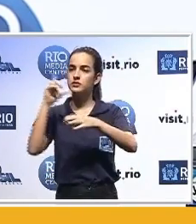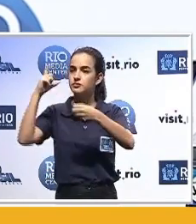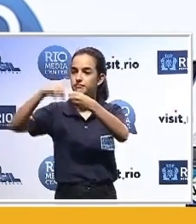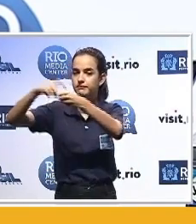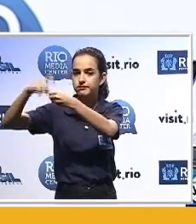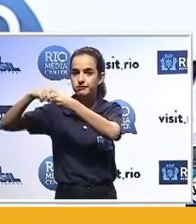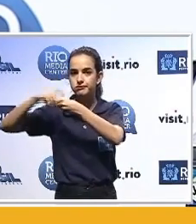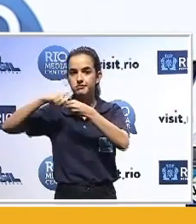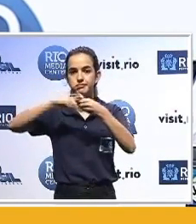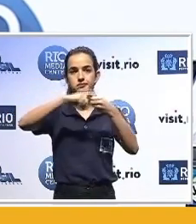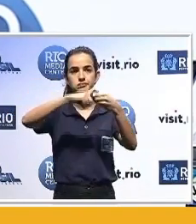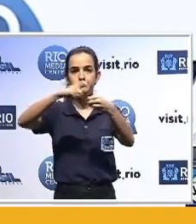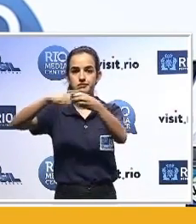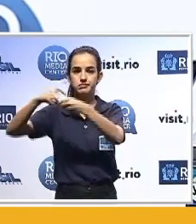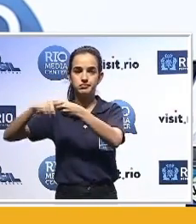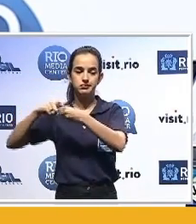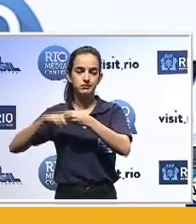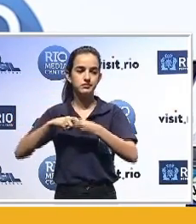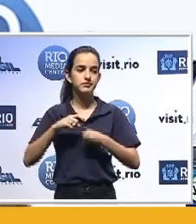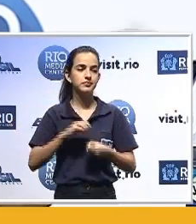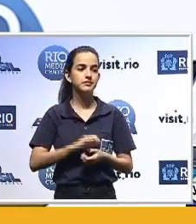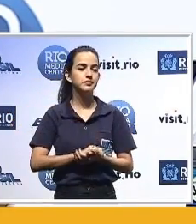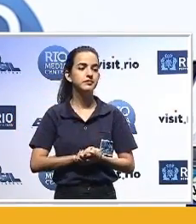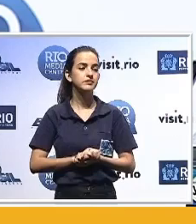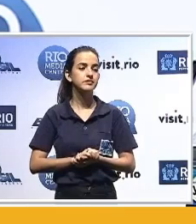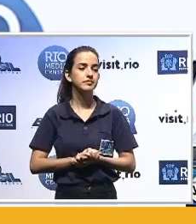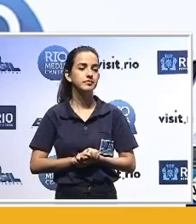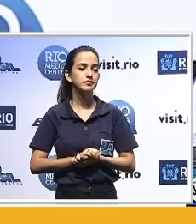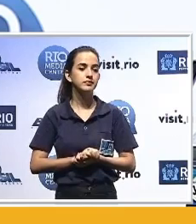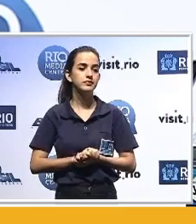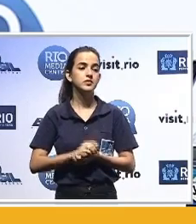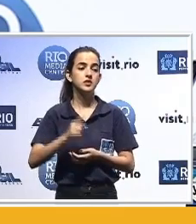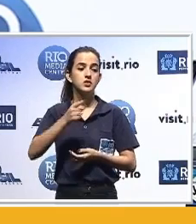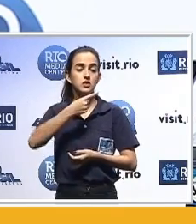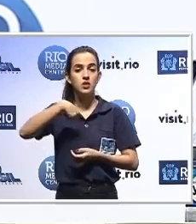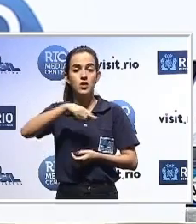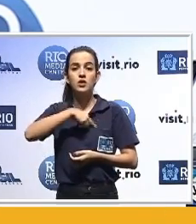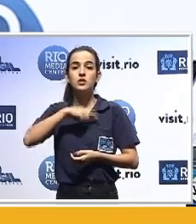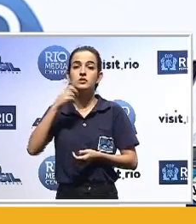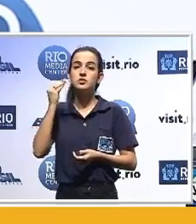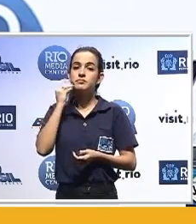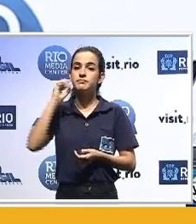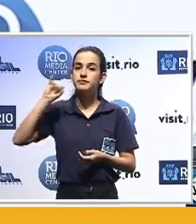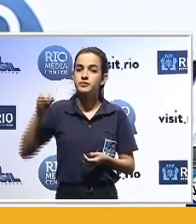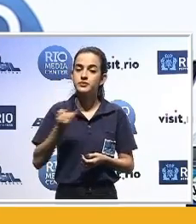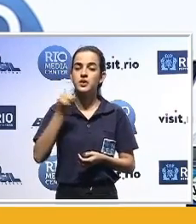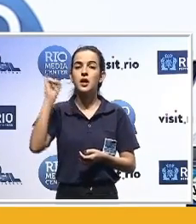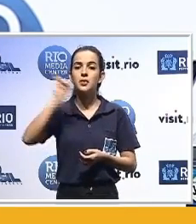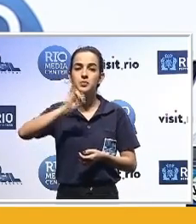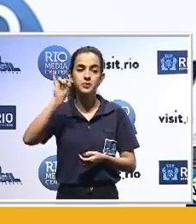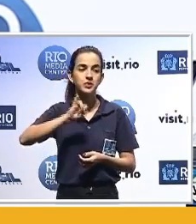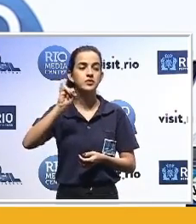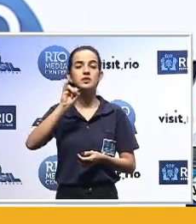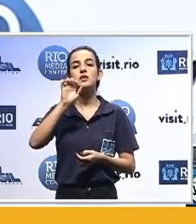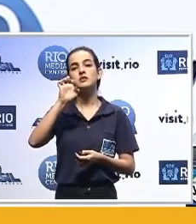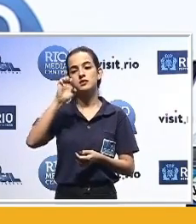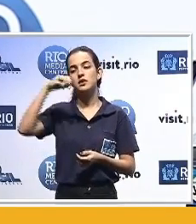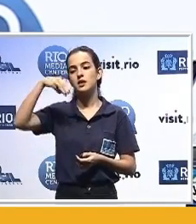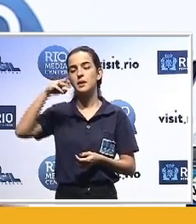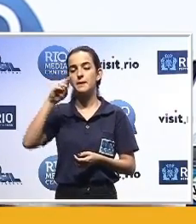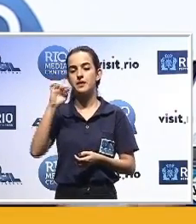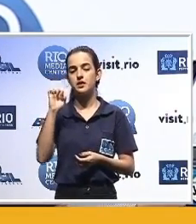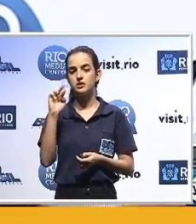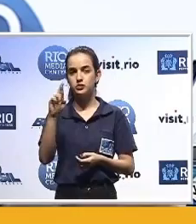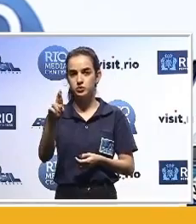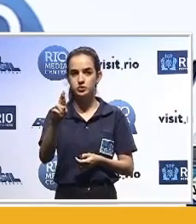dar continuidade a esse movimento. Portanto, para nós é uma oportunidade muito importante para a Embratur.